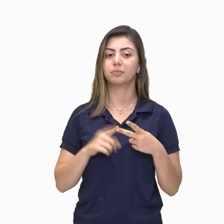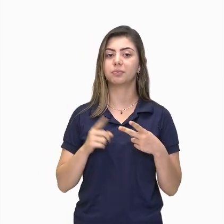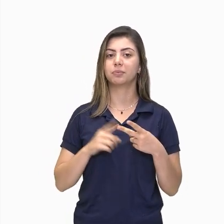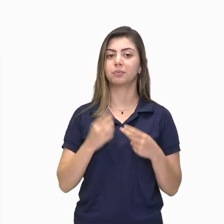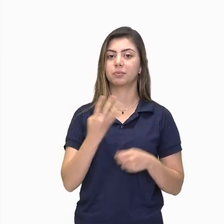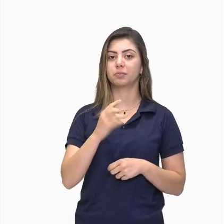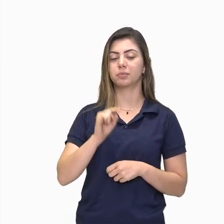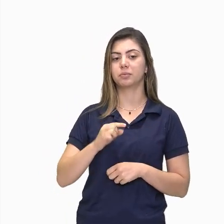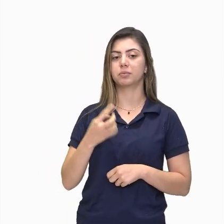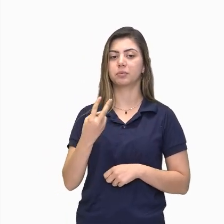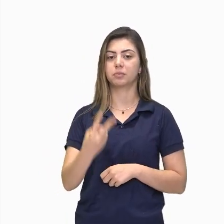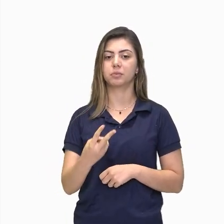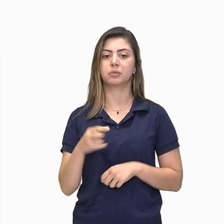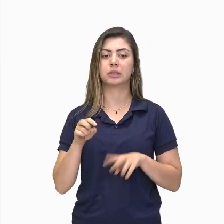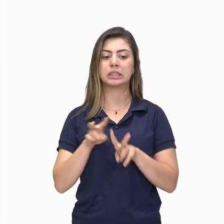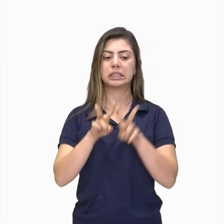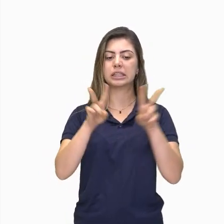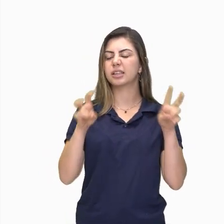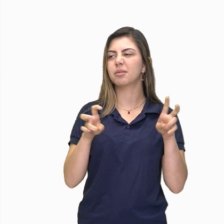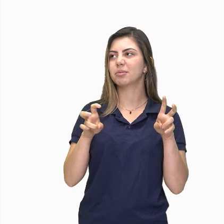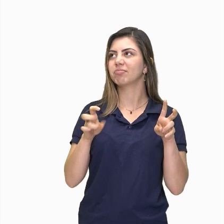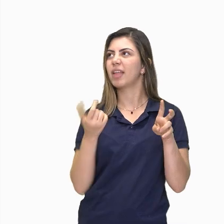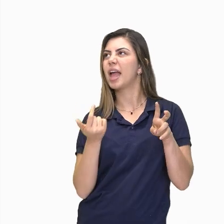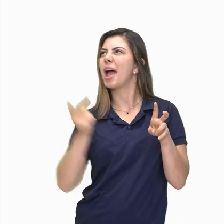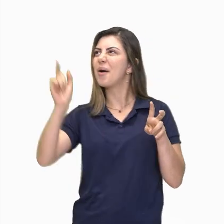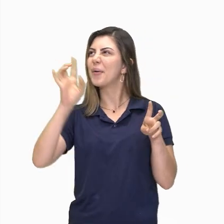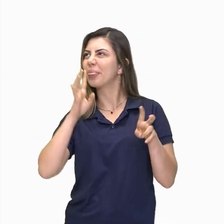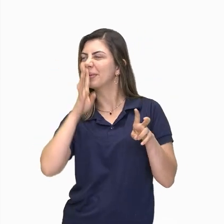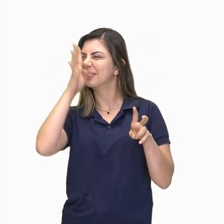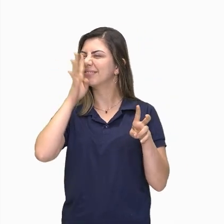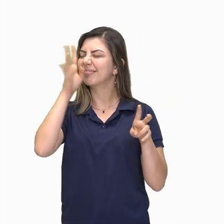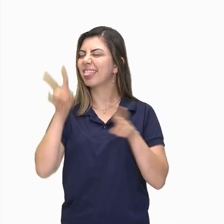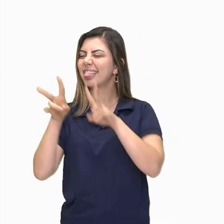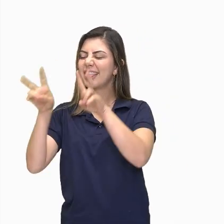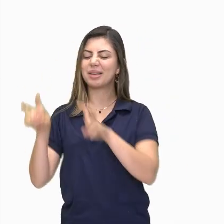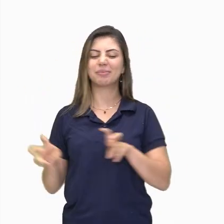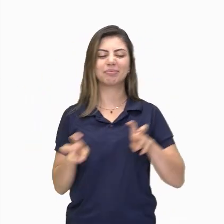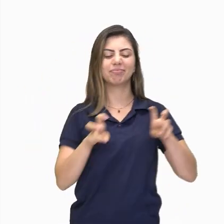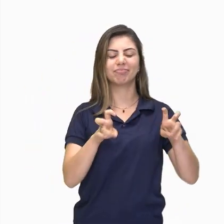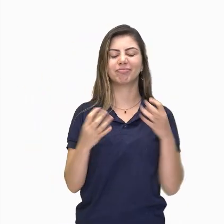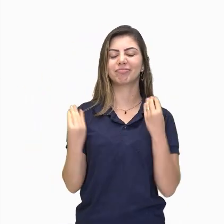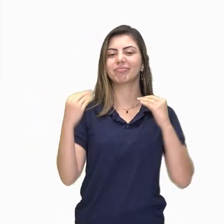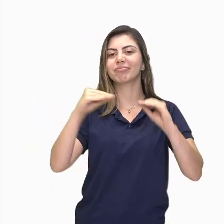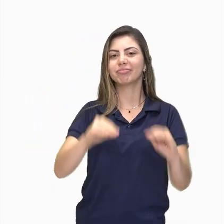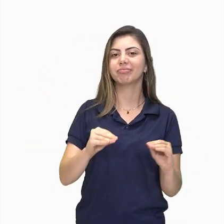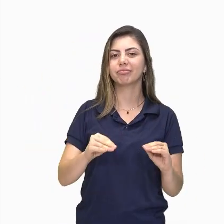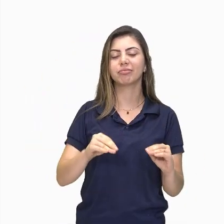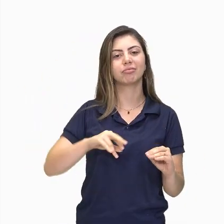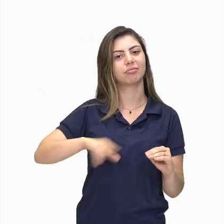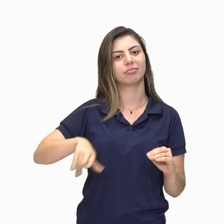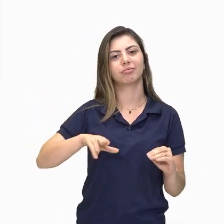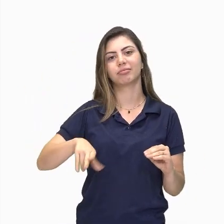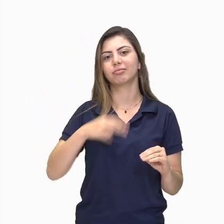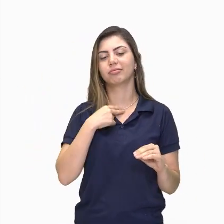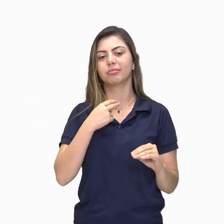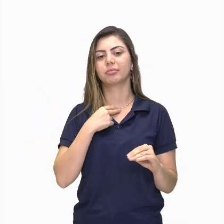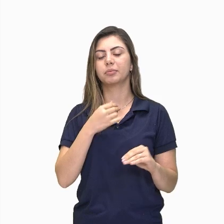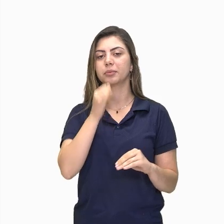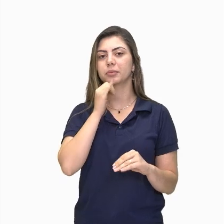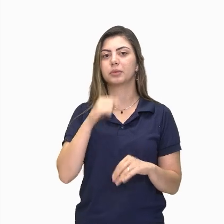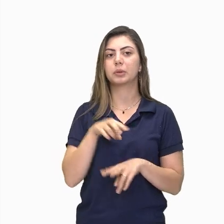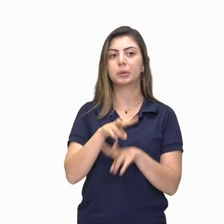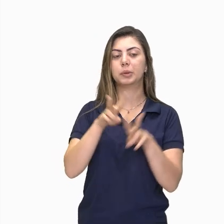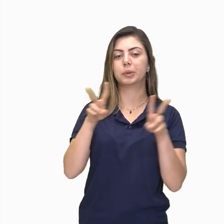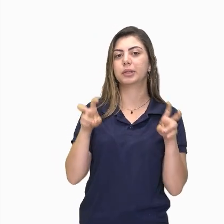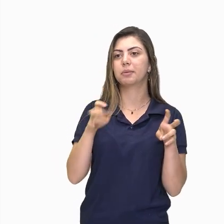4.2. Fugir ao tema ou que não atender ao tipo dissertativo argumentativo. Então, o tema é